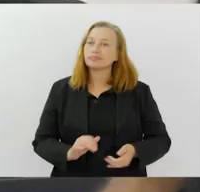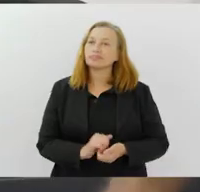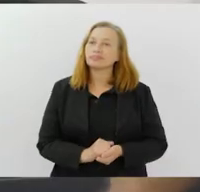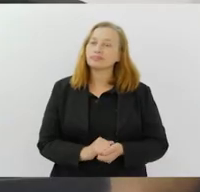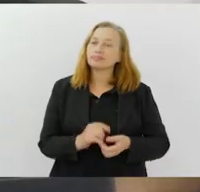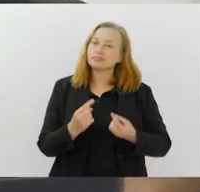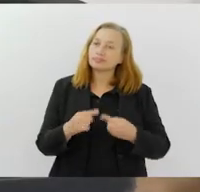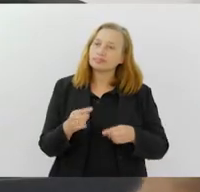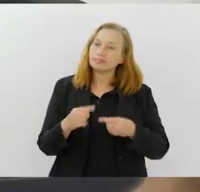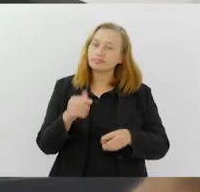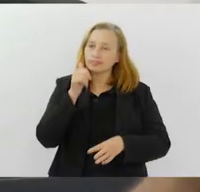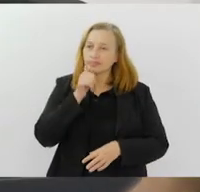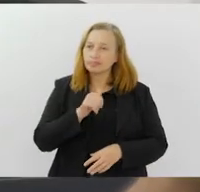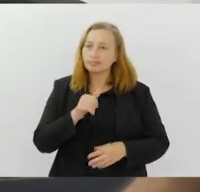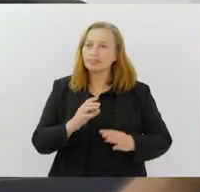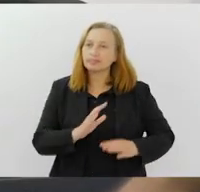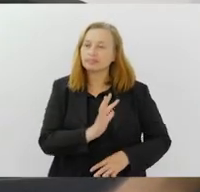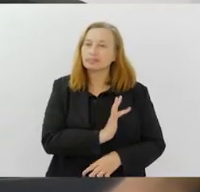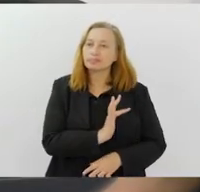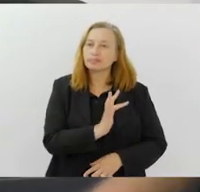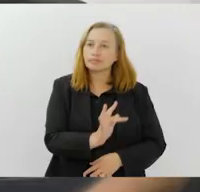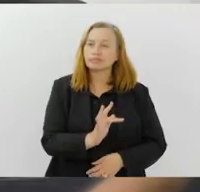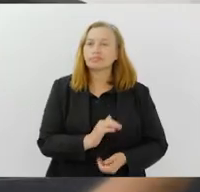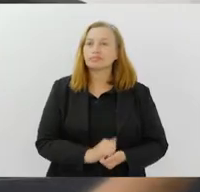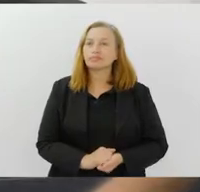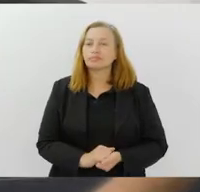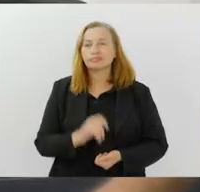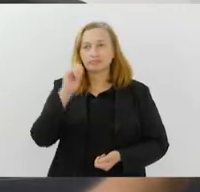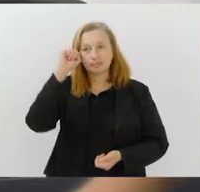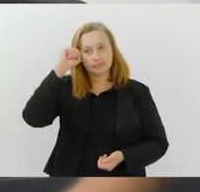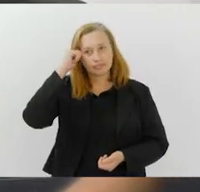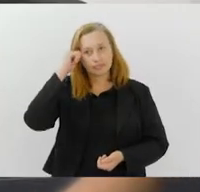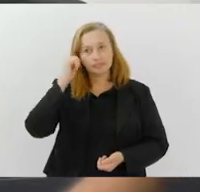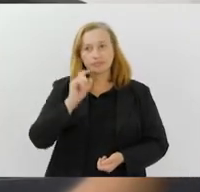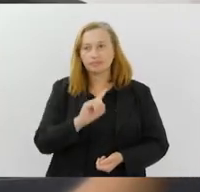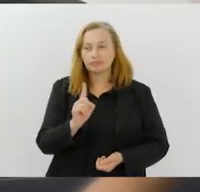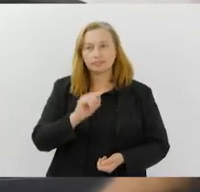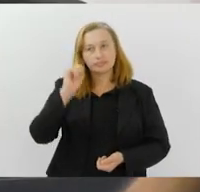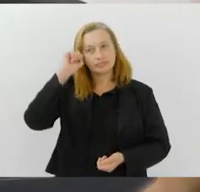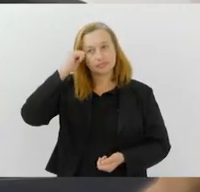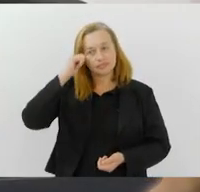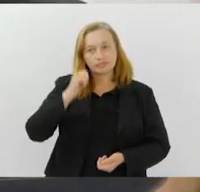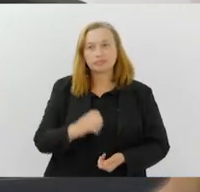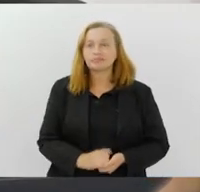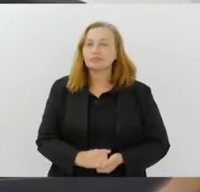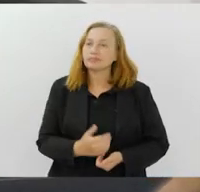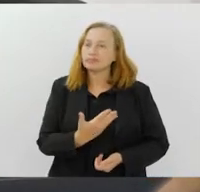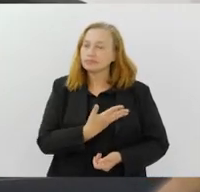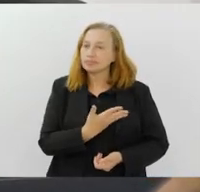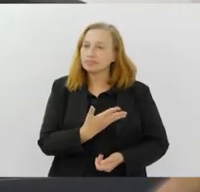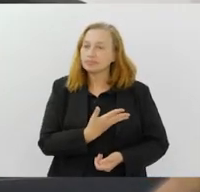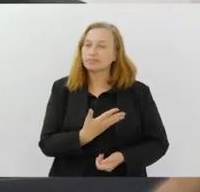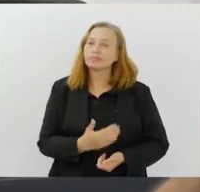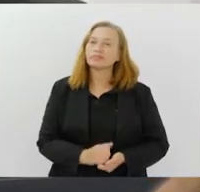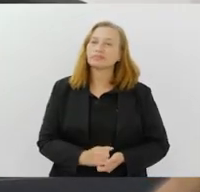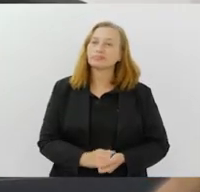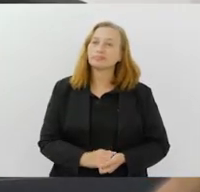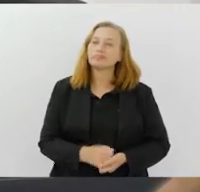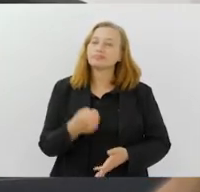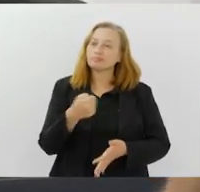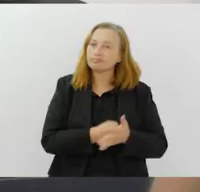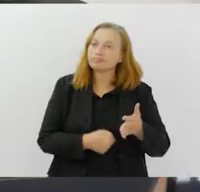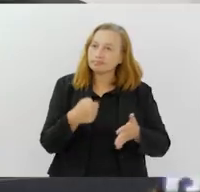perseguidas mulheres da Baixada mulheres negras e não negras meus companheiros meus amigos de